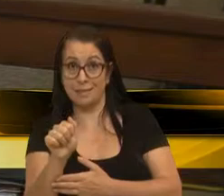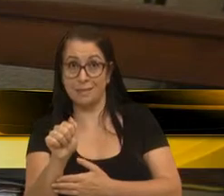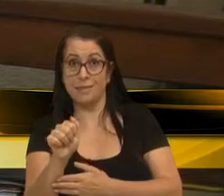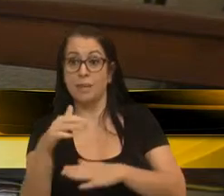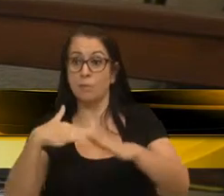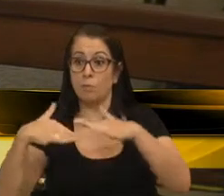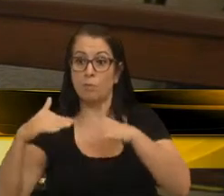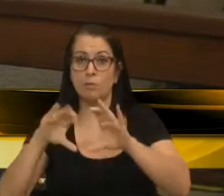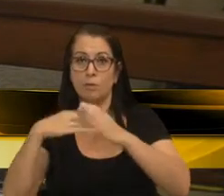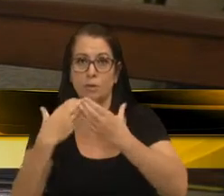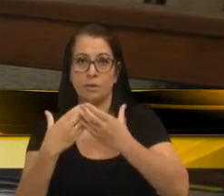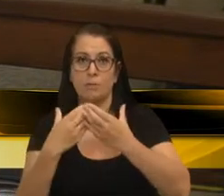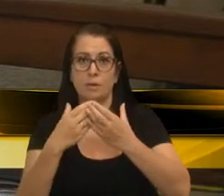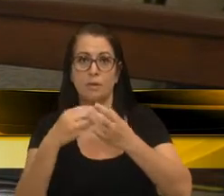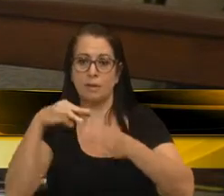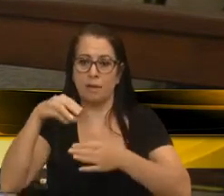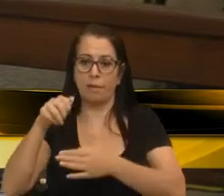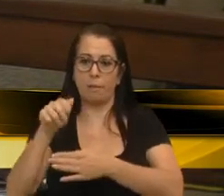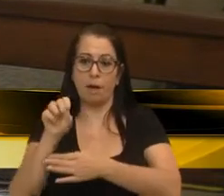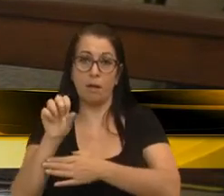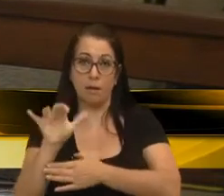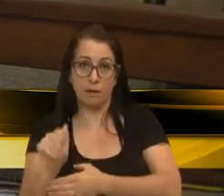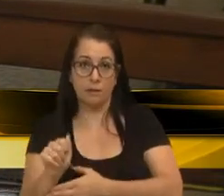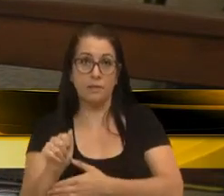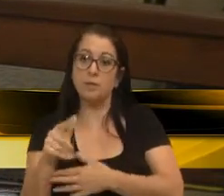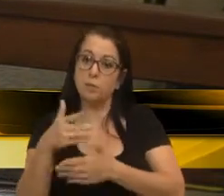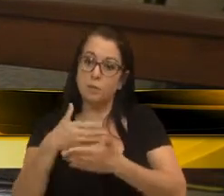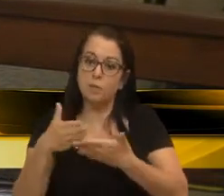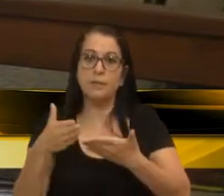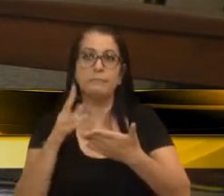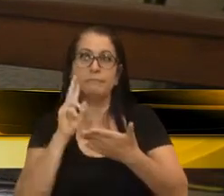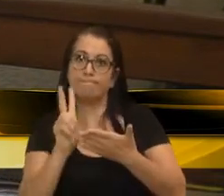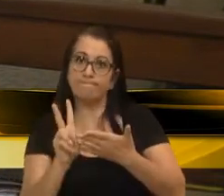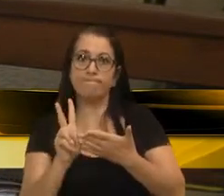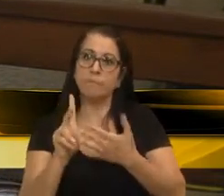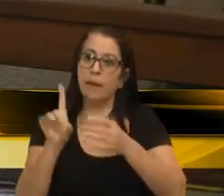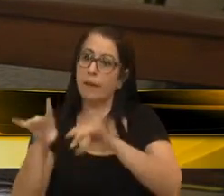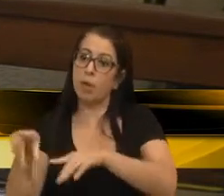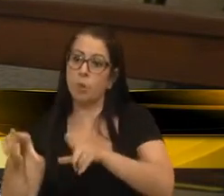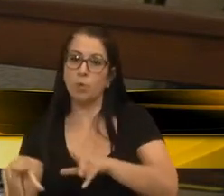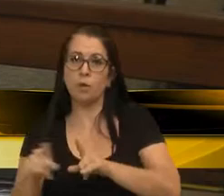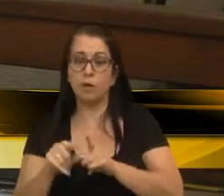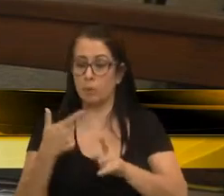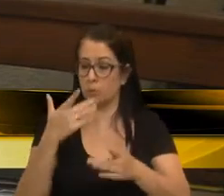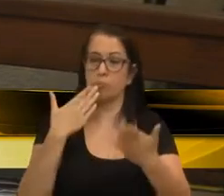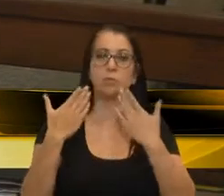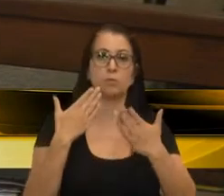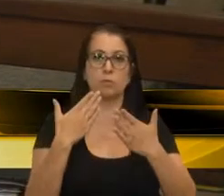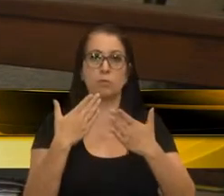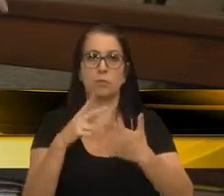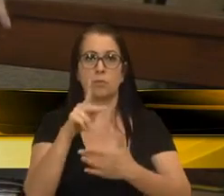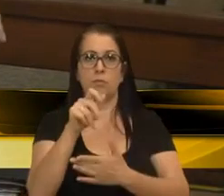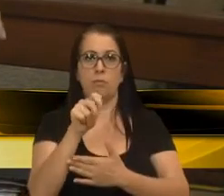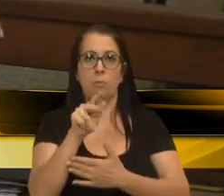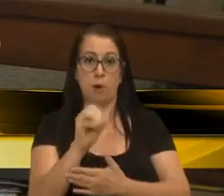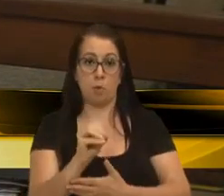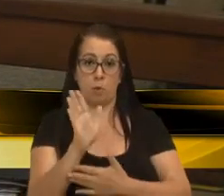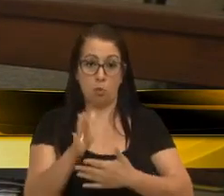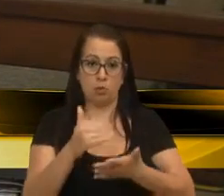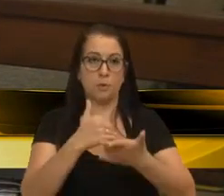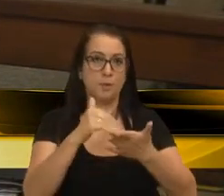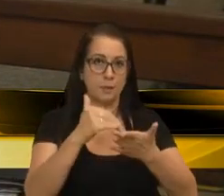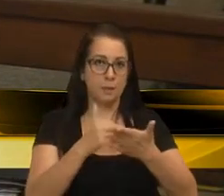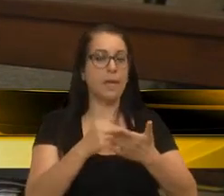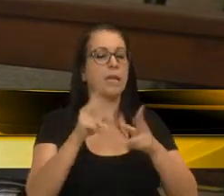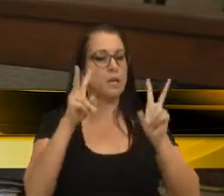de Vereadores da Maesa e acabamos abrindo mão. E eu não tenho dúvida, se Paulo Damer fosse secretário hoje,